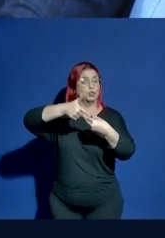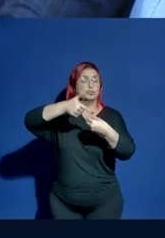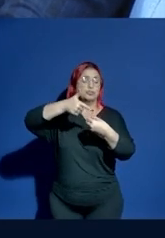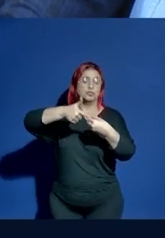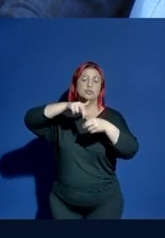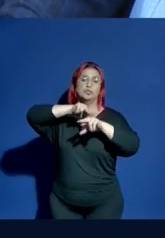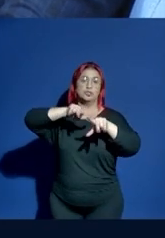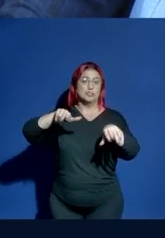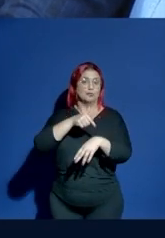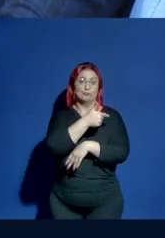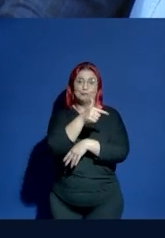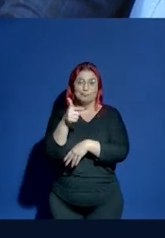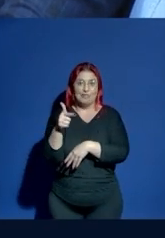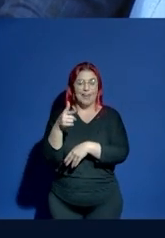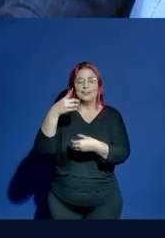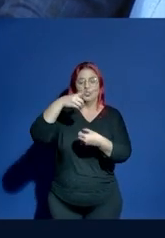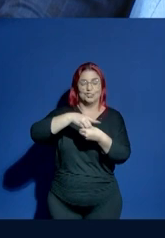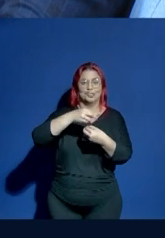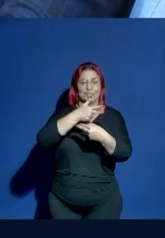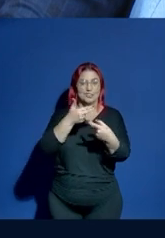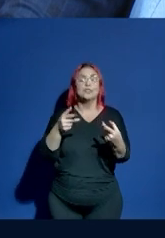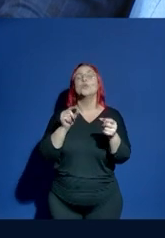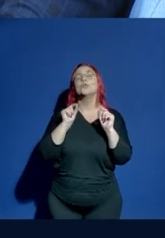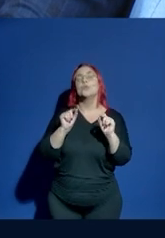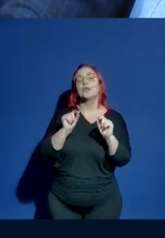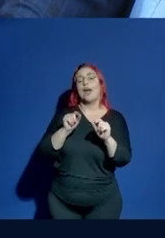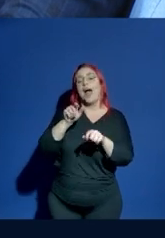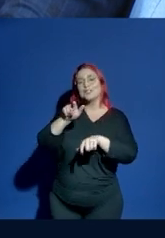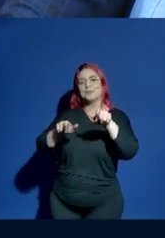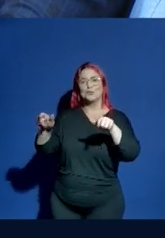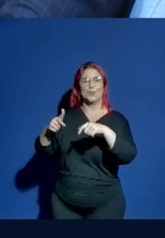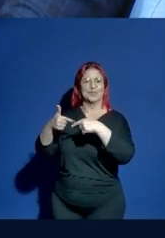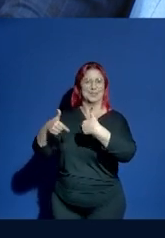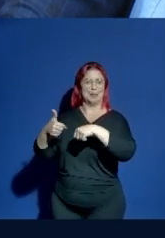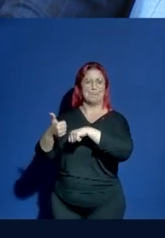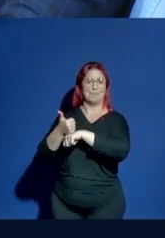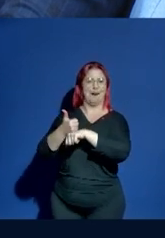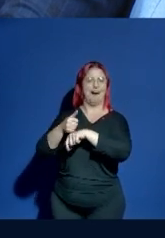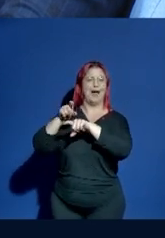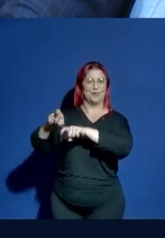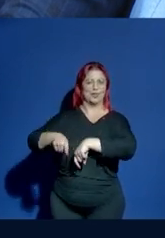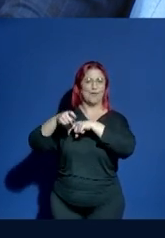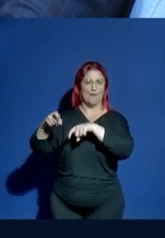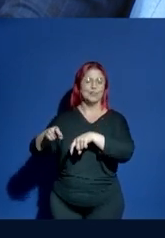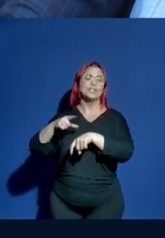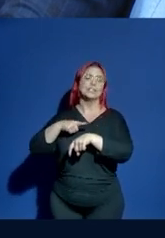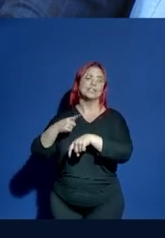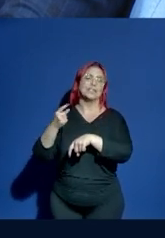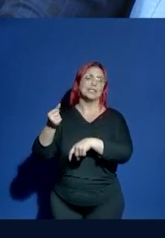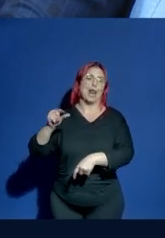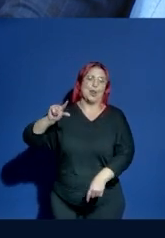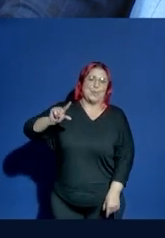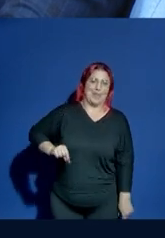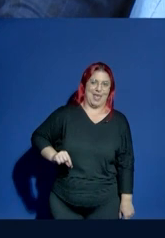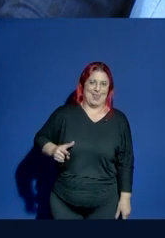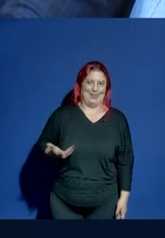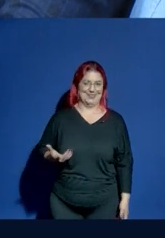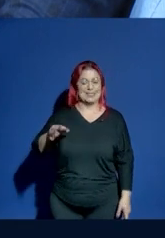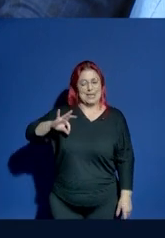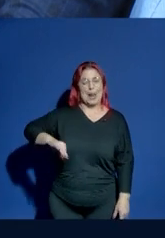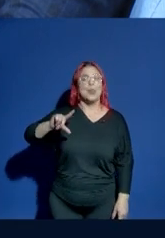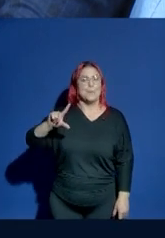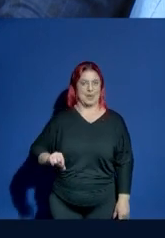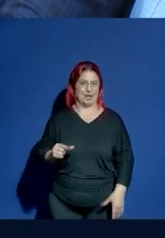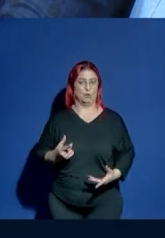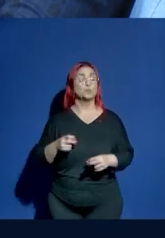produtor rural teria muito menos renda e talvez, em algumas áreas, inviabilidade para a produção. Então, é